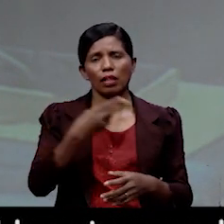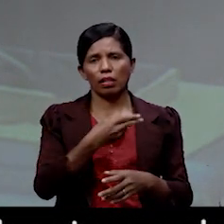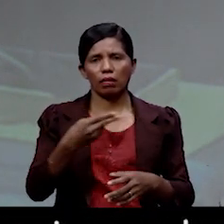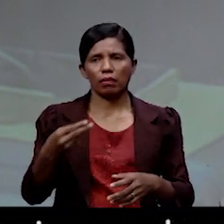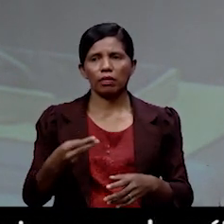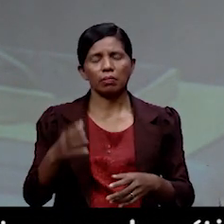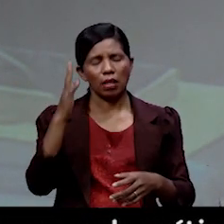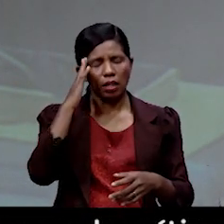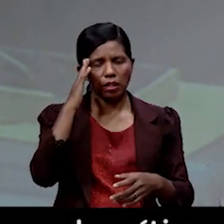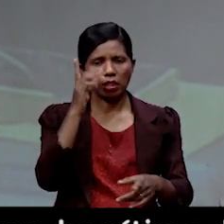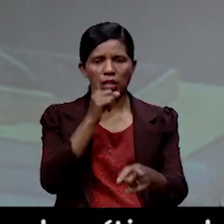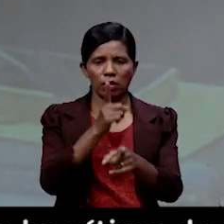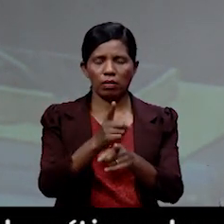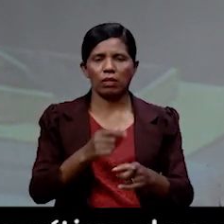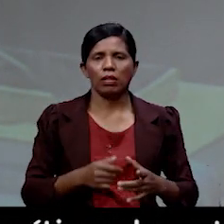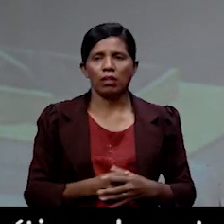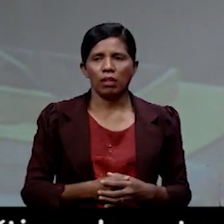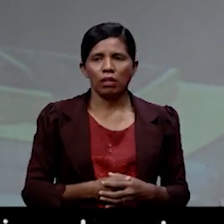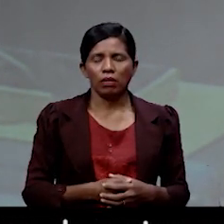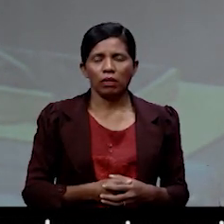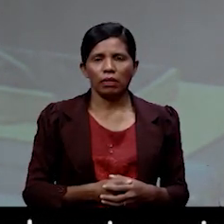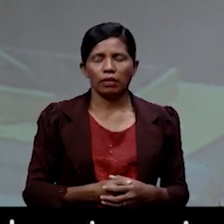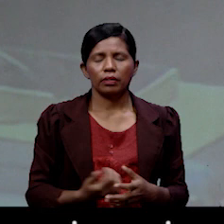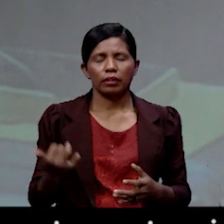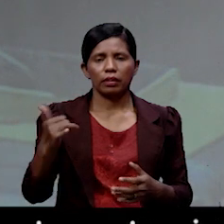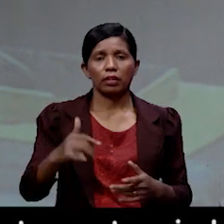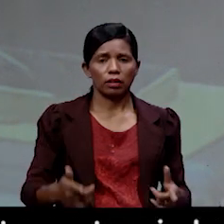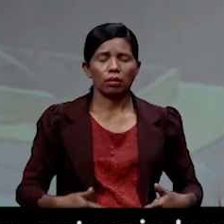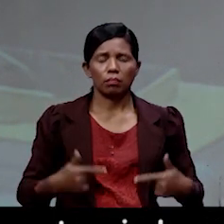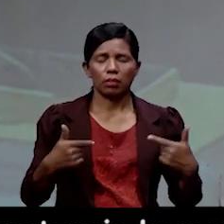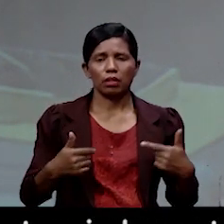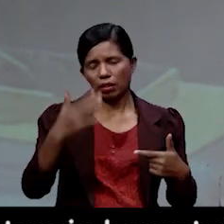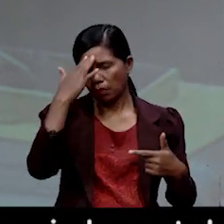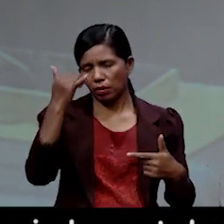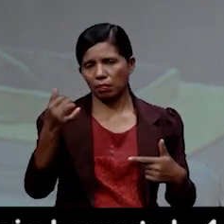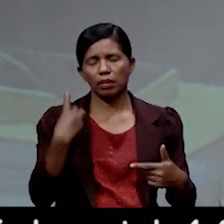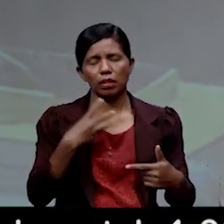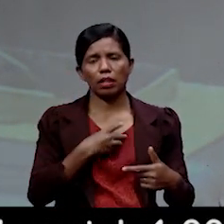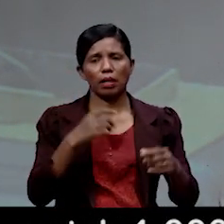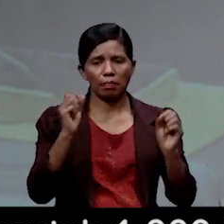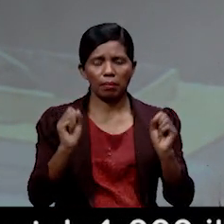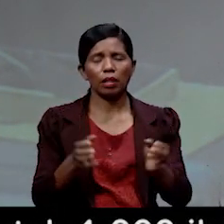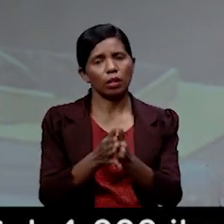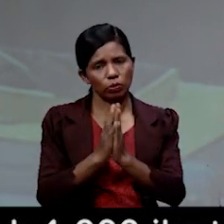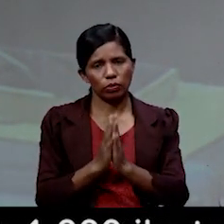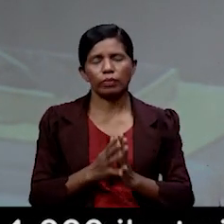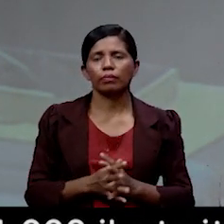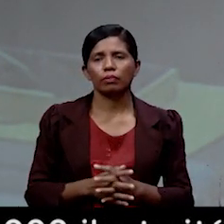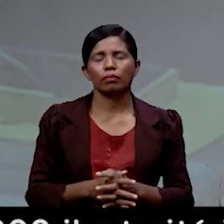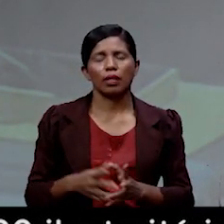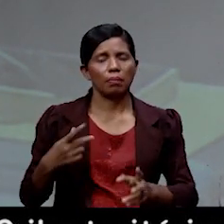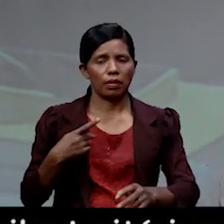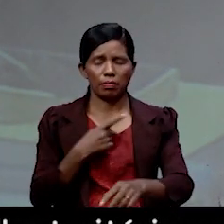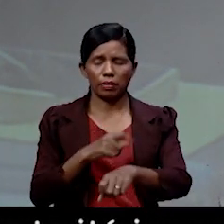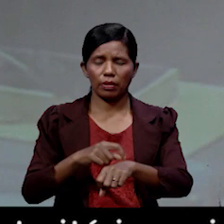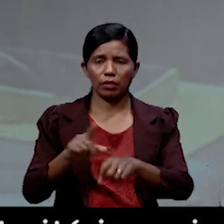nia ma khatene los buat sirnes agora sira se mori sela tansa me tela aproveita. Antes no Parlamento Nacional